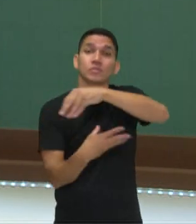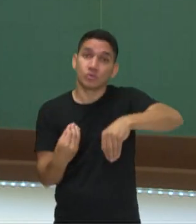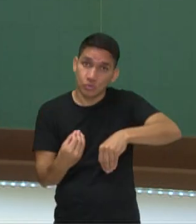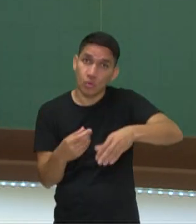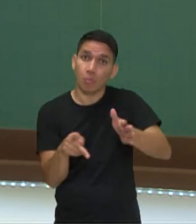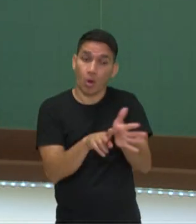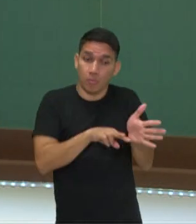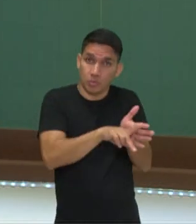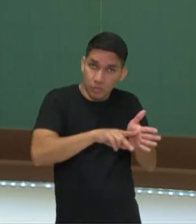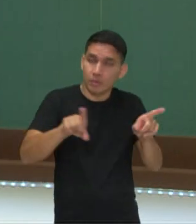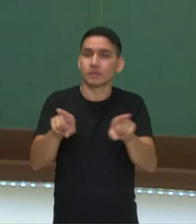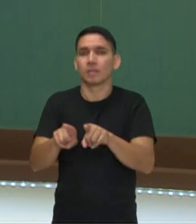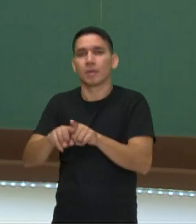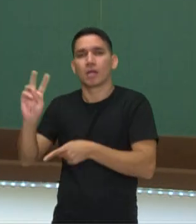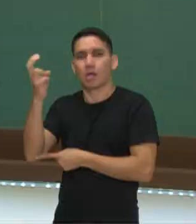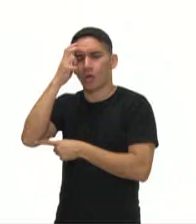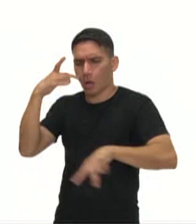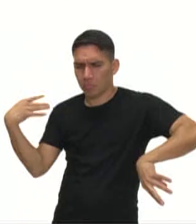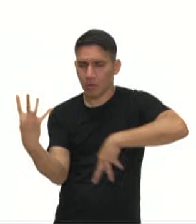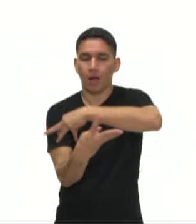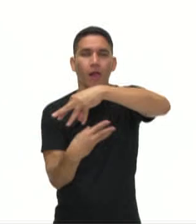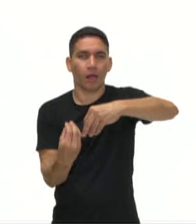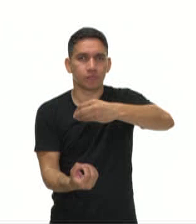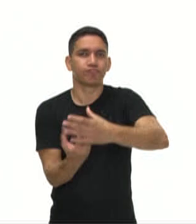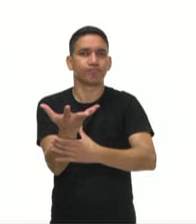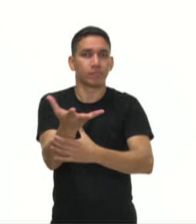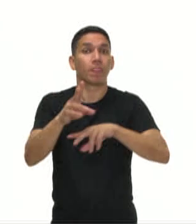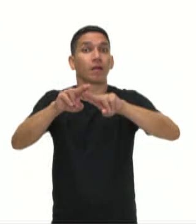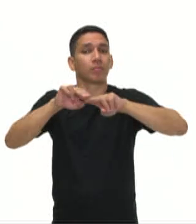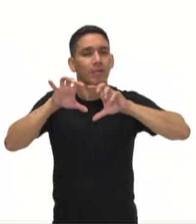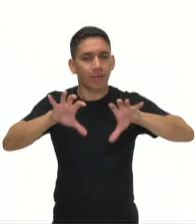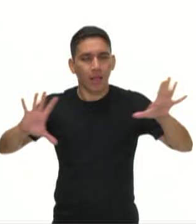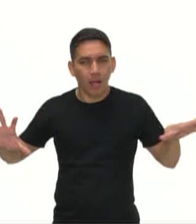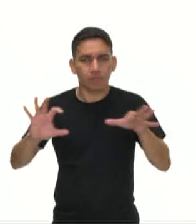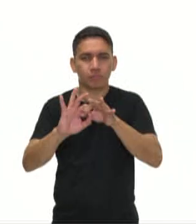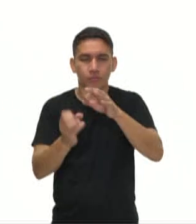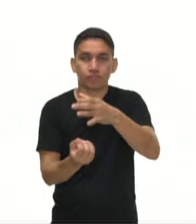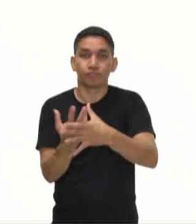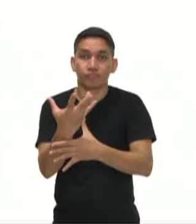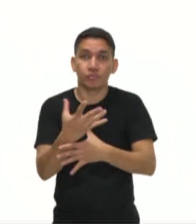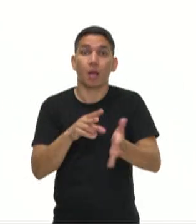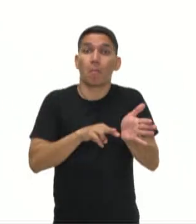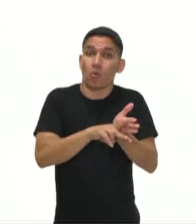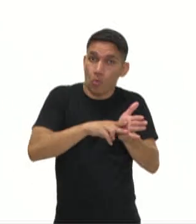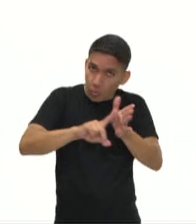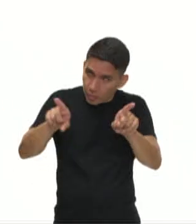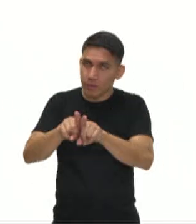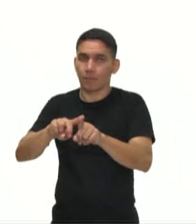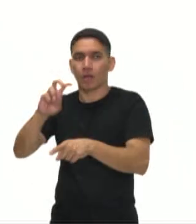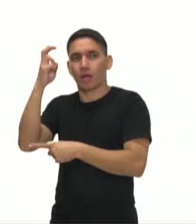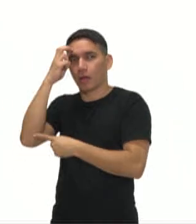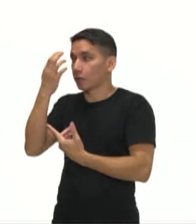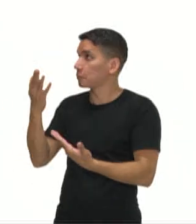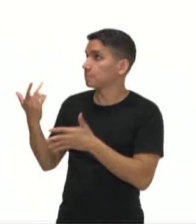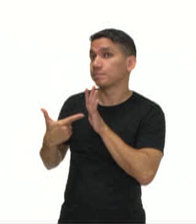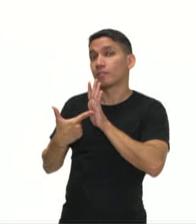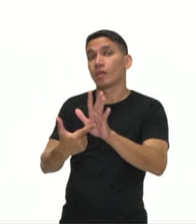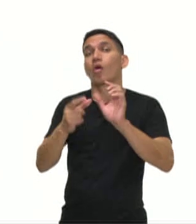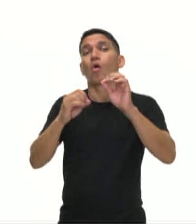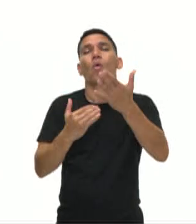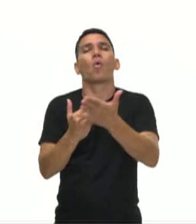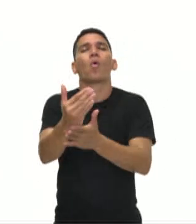quanto cultural, tá? Então, essa fusão biológica e cultural, que está citada aqui, ela teria